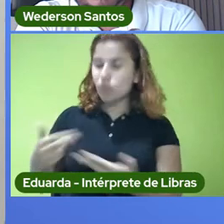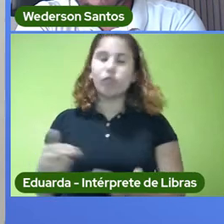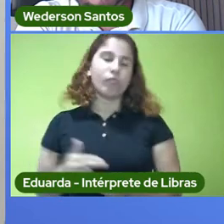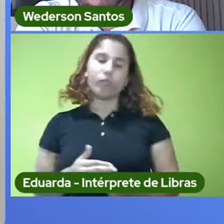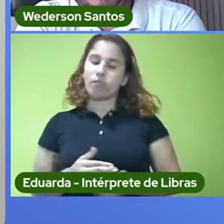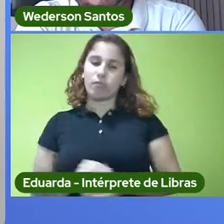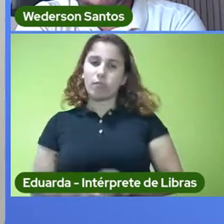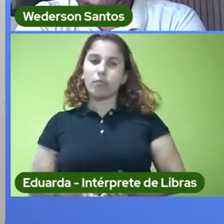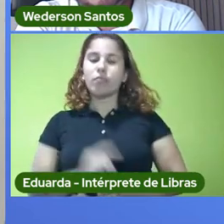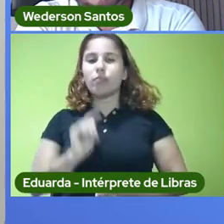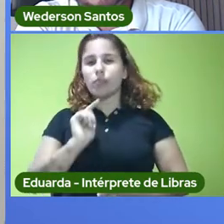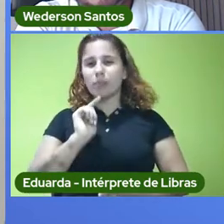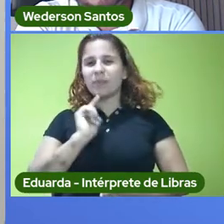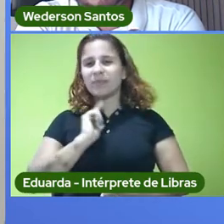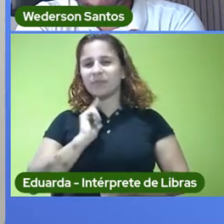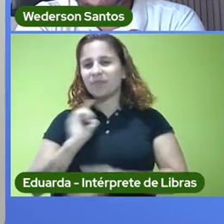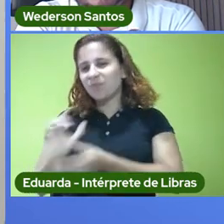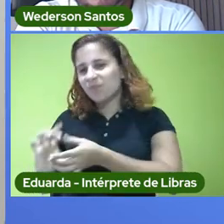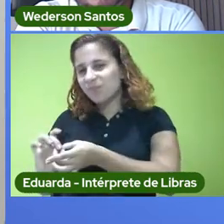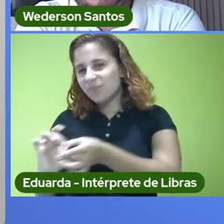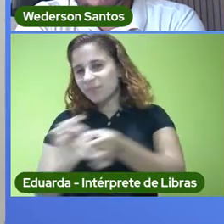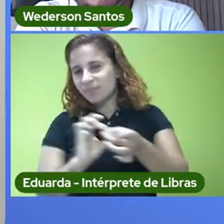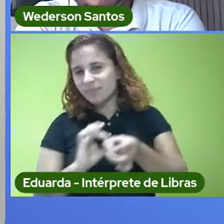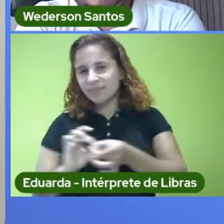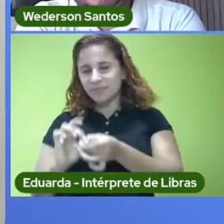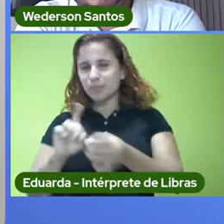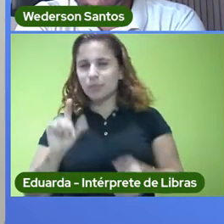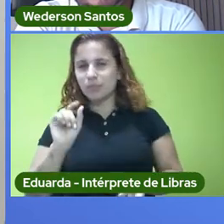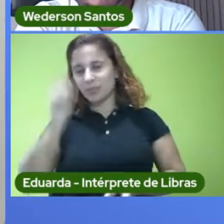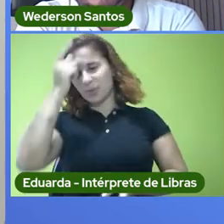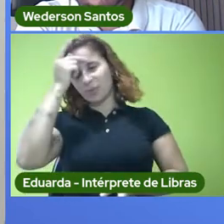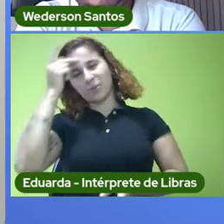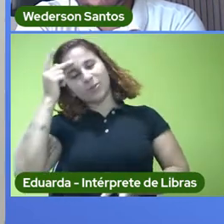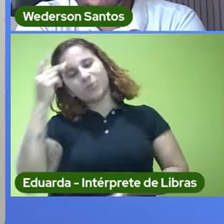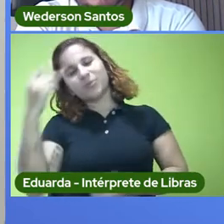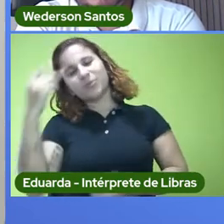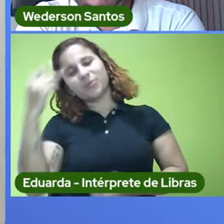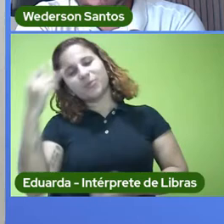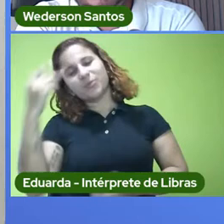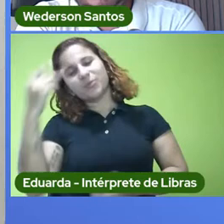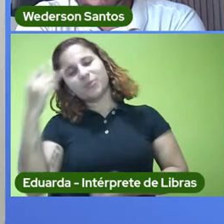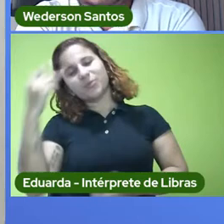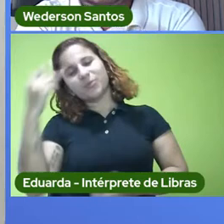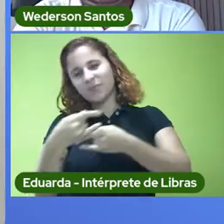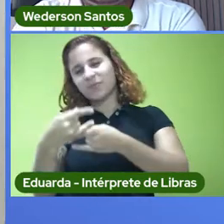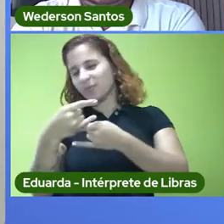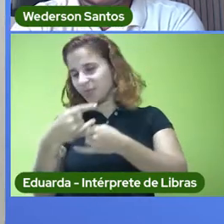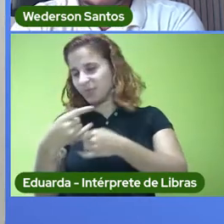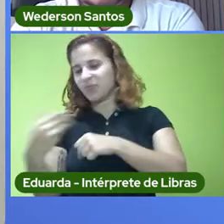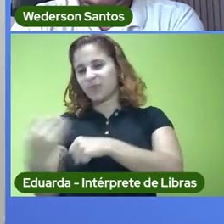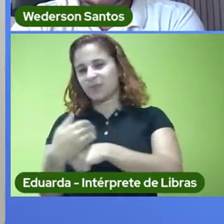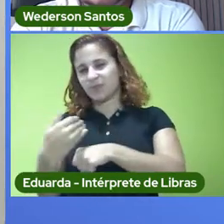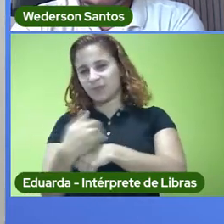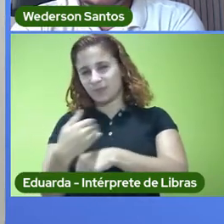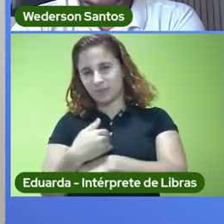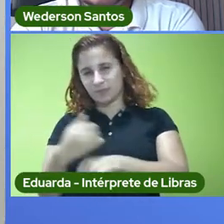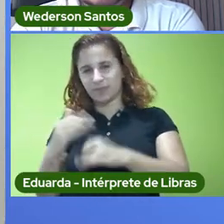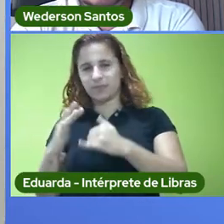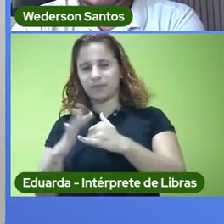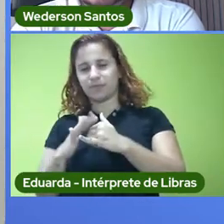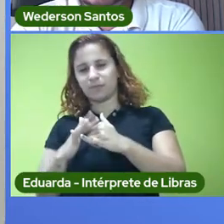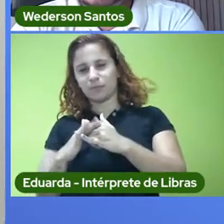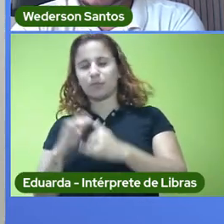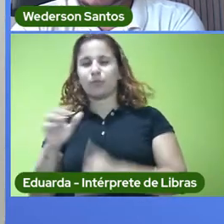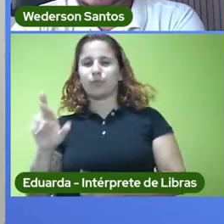perfeitamente aqui com a fala, né, das pessoas com deficiência que estão participando, da Rosilda, da nossa autodefensora, da